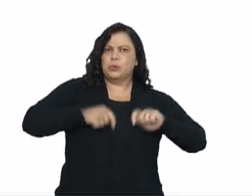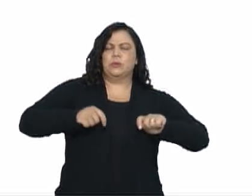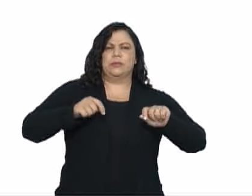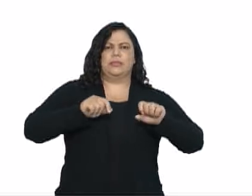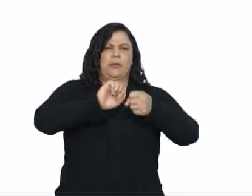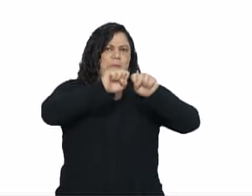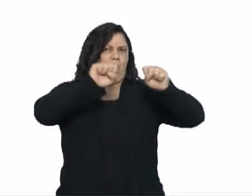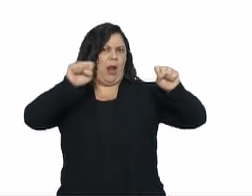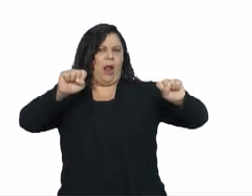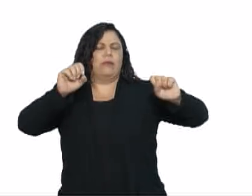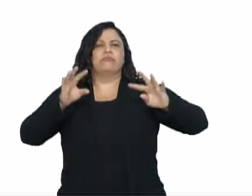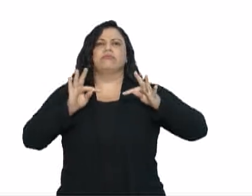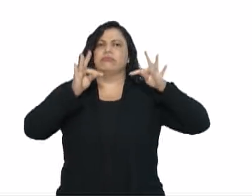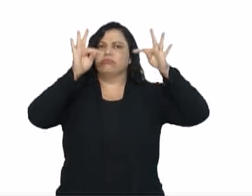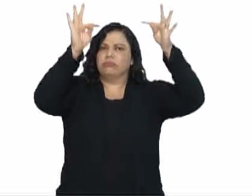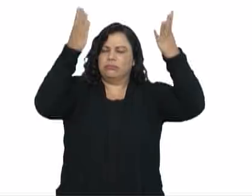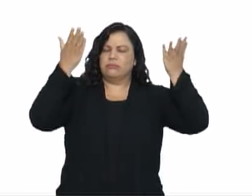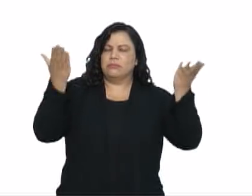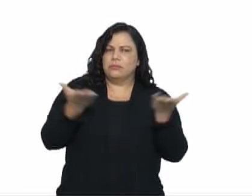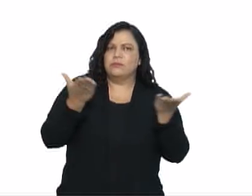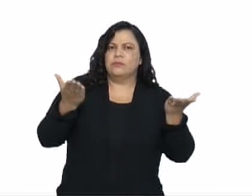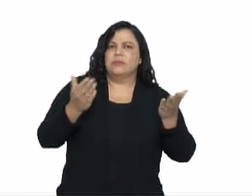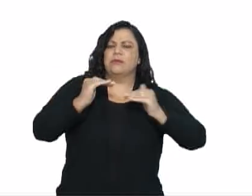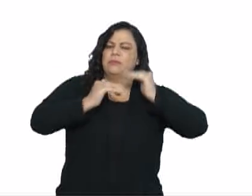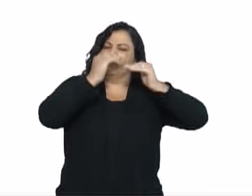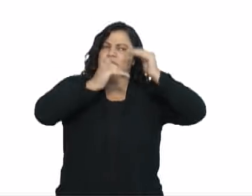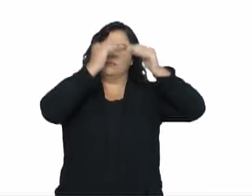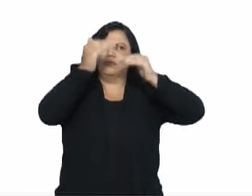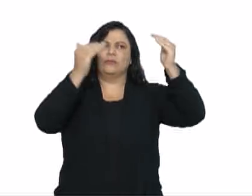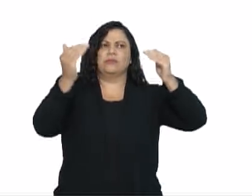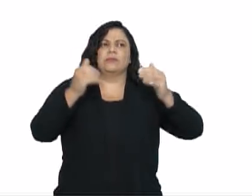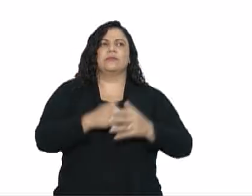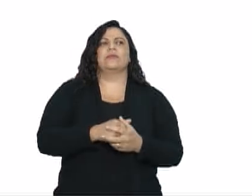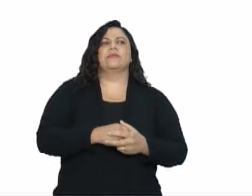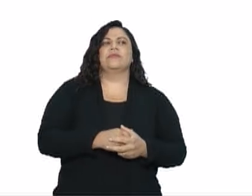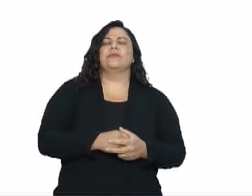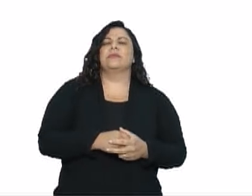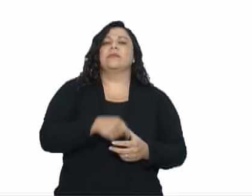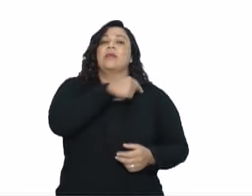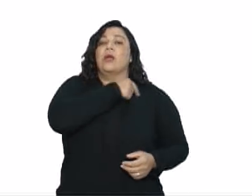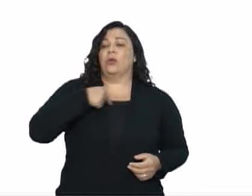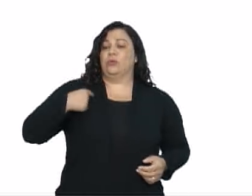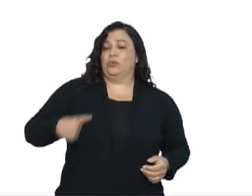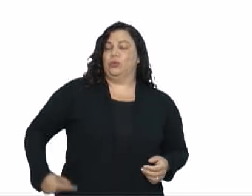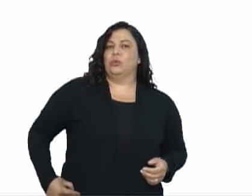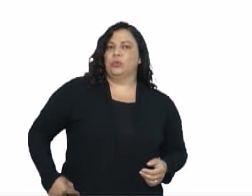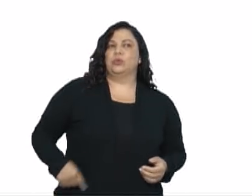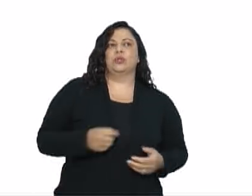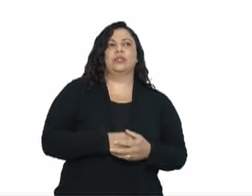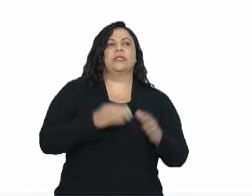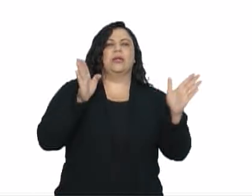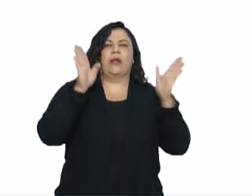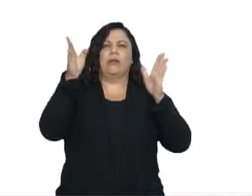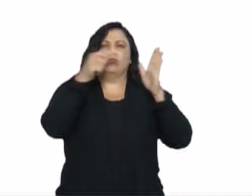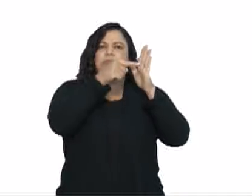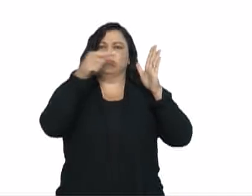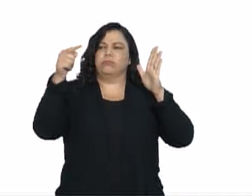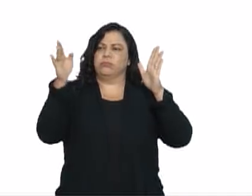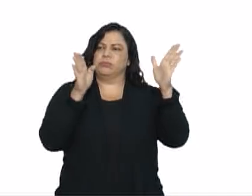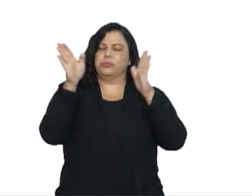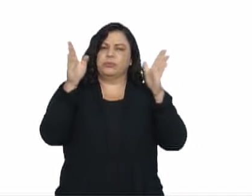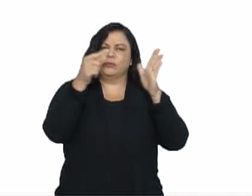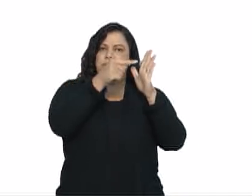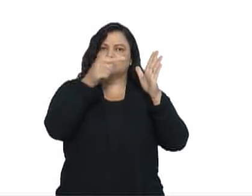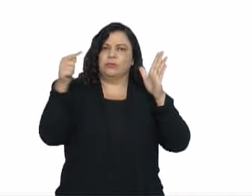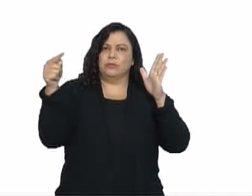monstruosidade de crescimento, olha Singapura. Quanto a China ficou com 4,8, Singapura 7,7. Lá entre 78 e 2007 a China teve